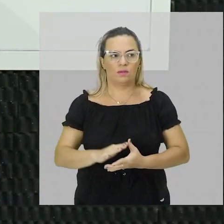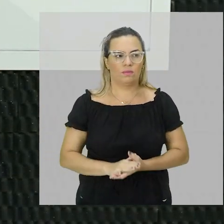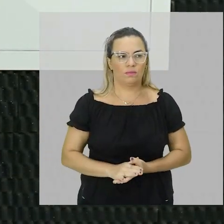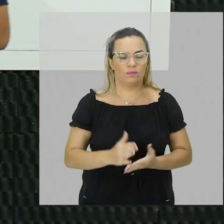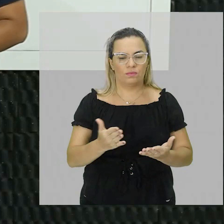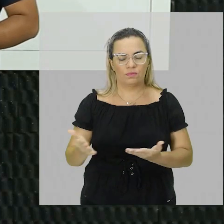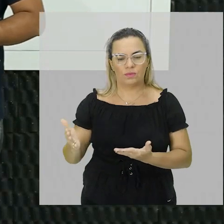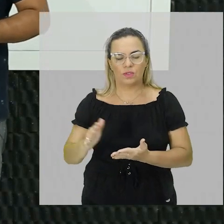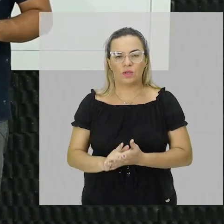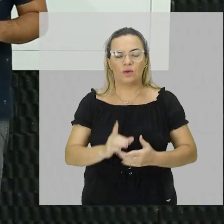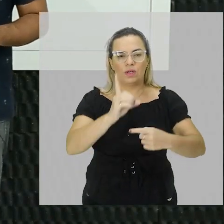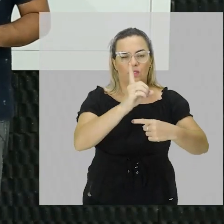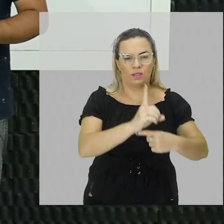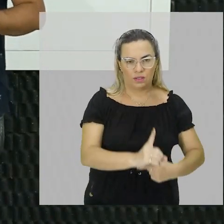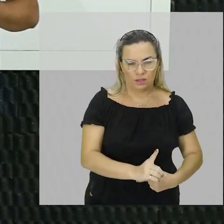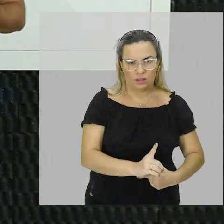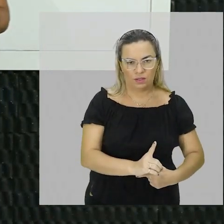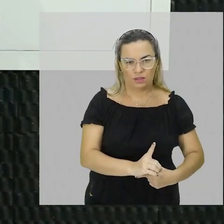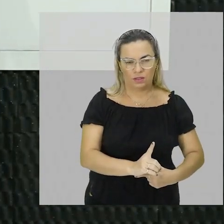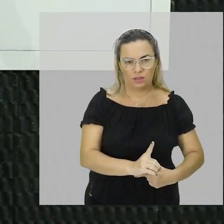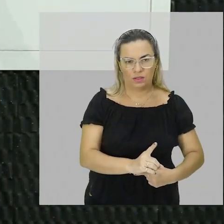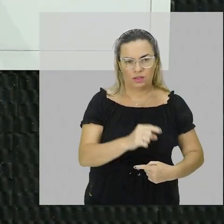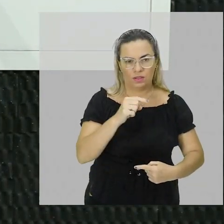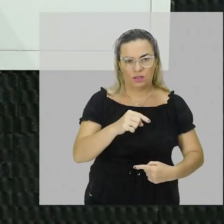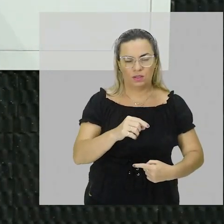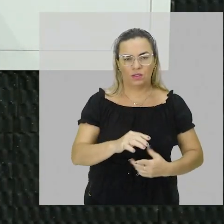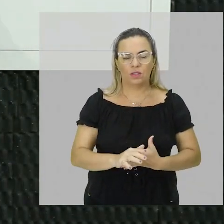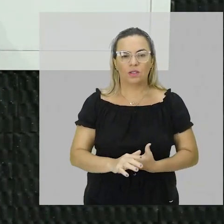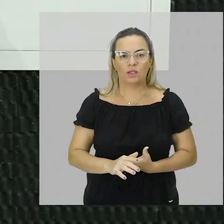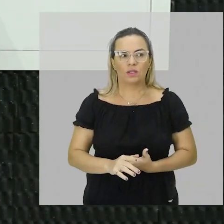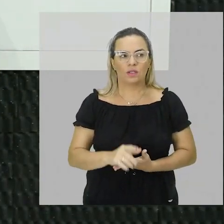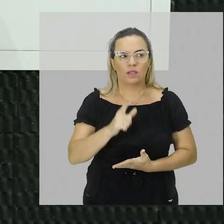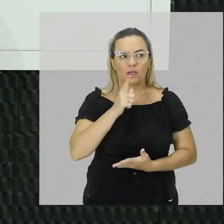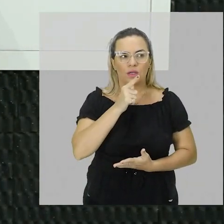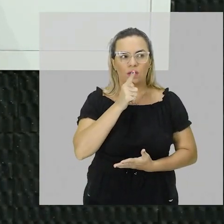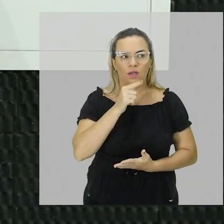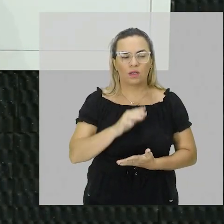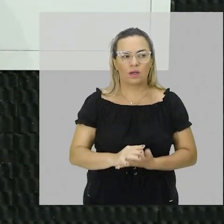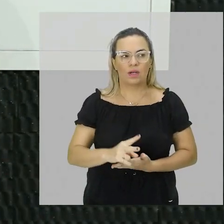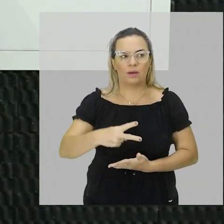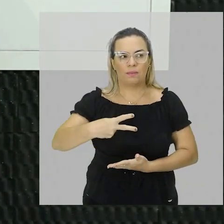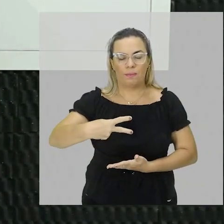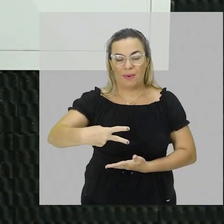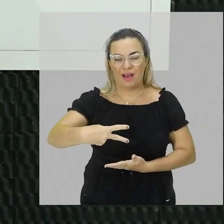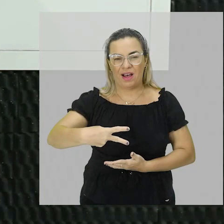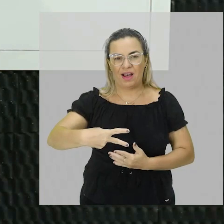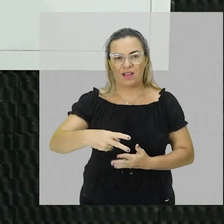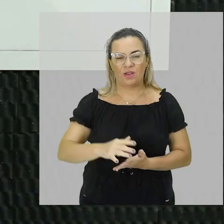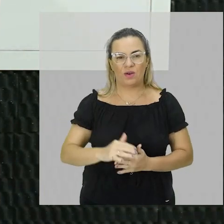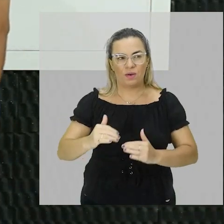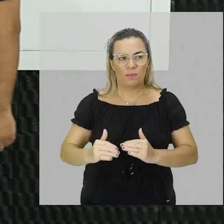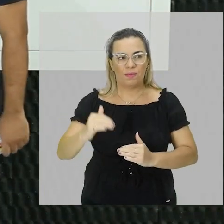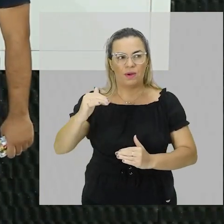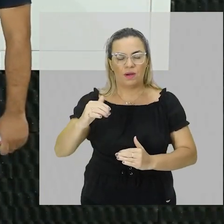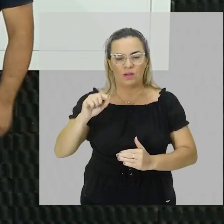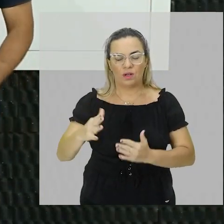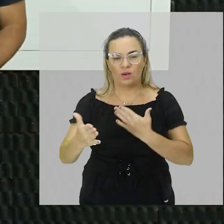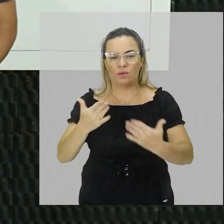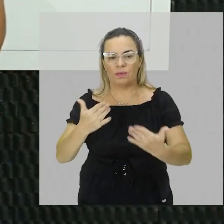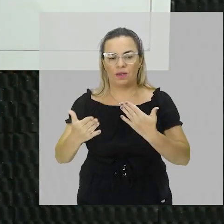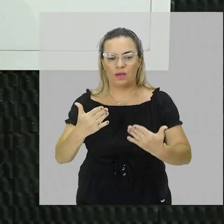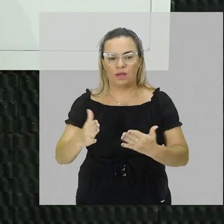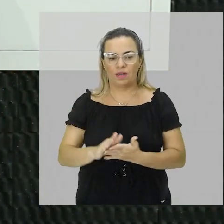de Saturno, tá ok? Urano 1,2, Netuno 1,7, Plutão 2 e Eris 2,5, tá